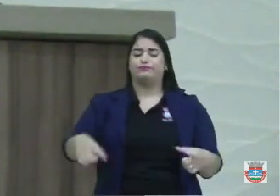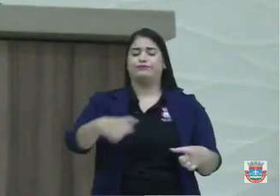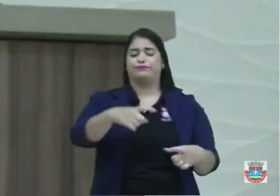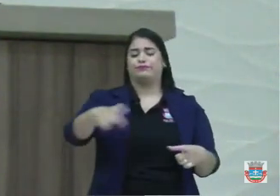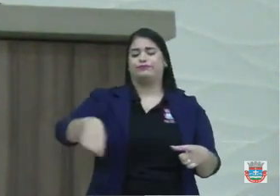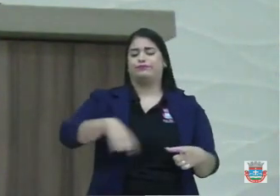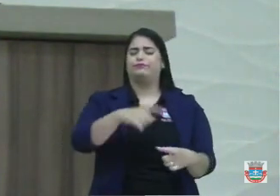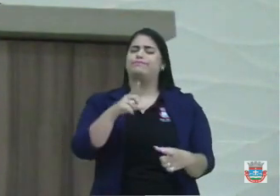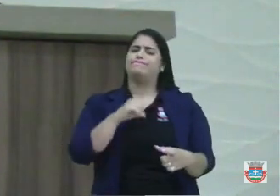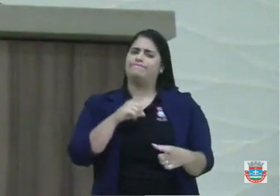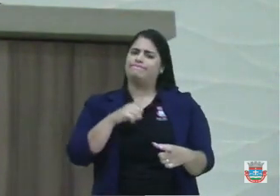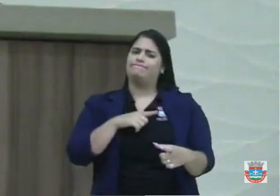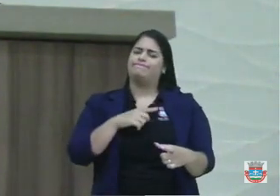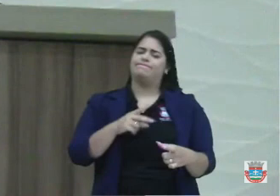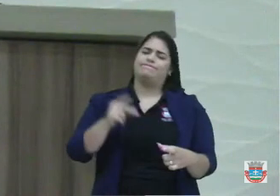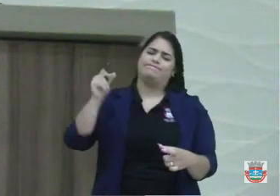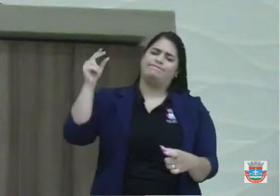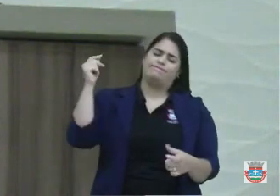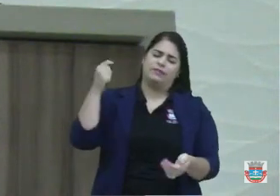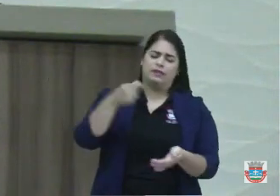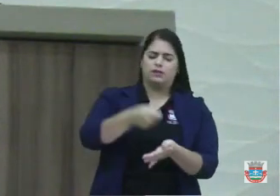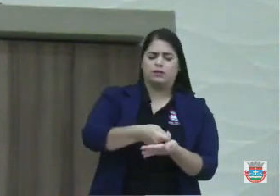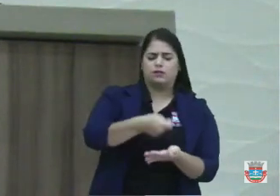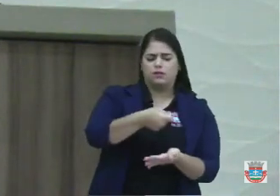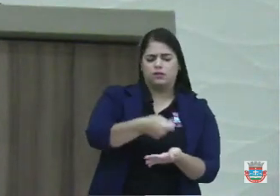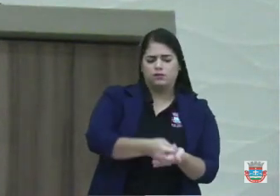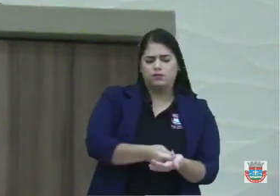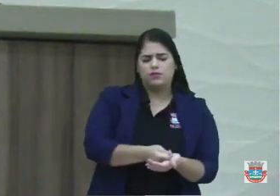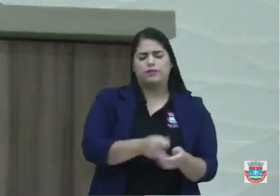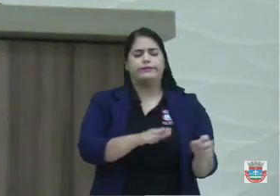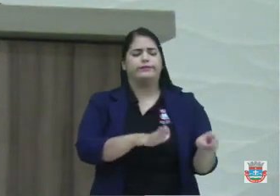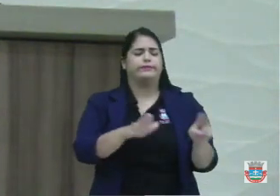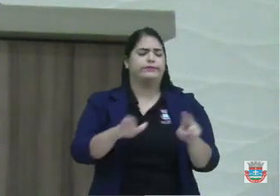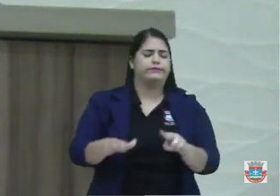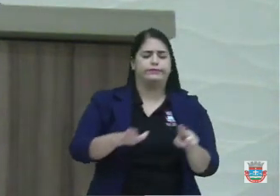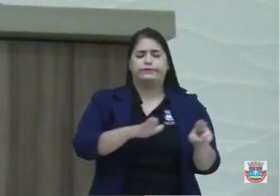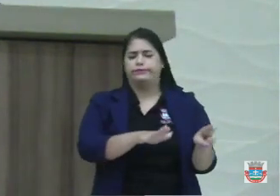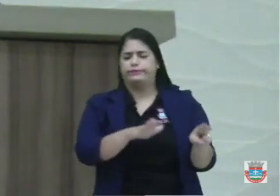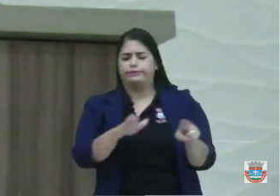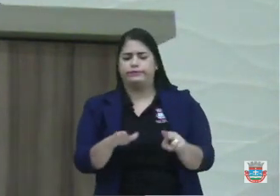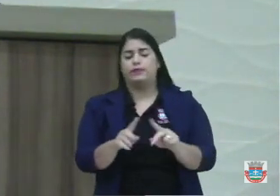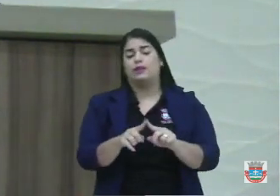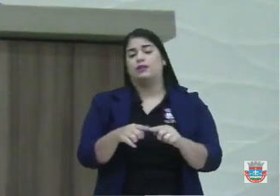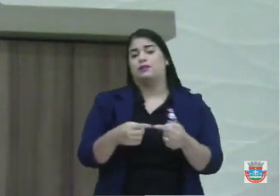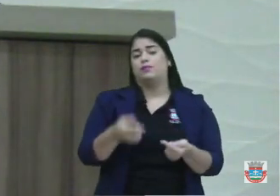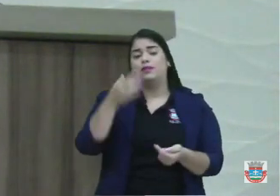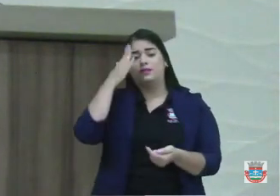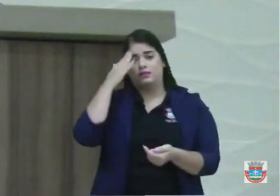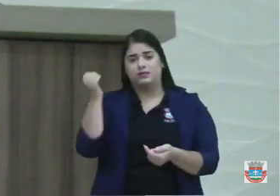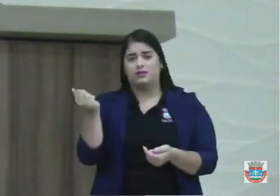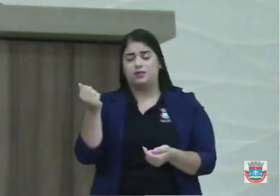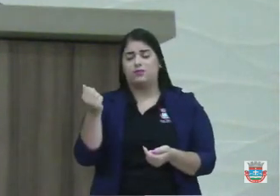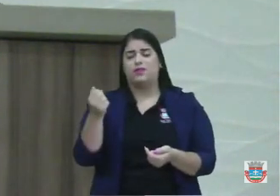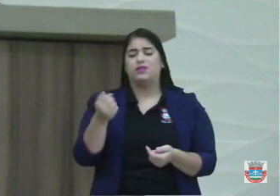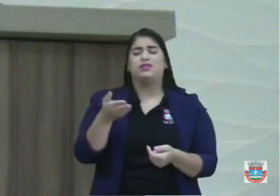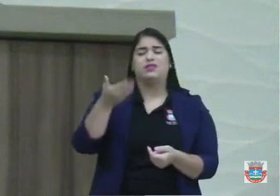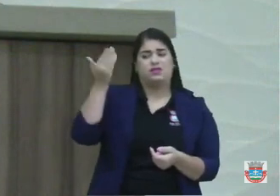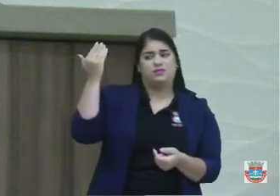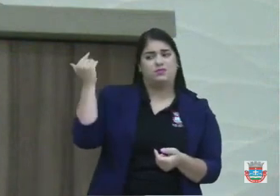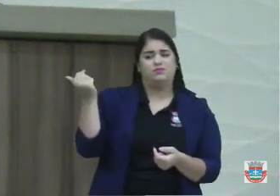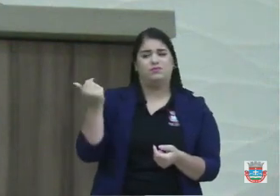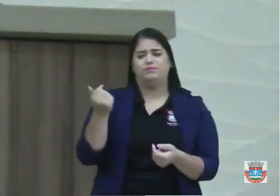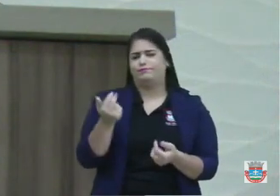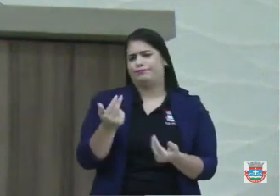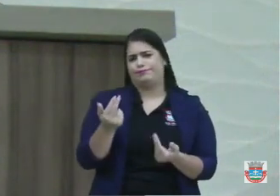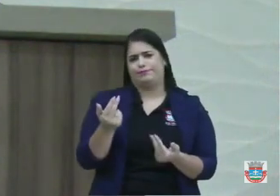cidade. Era cobrado aqui, era toda semana praticamente, mas a gente sabe que era desse jeito. E hoje,